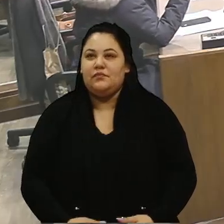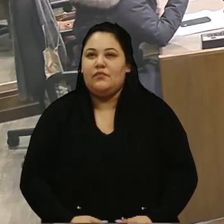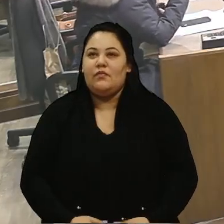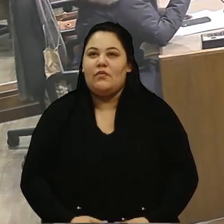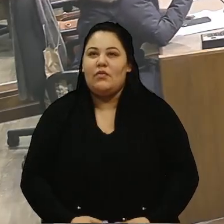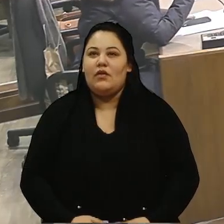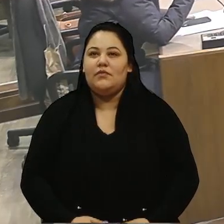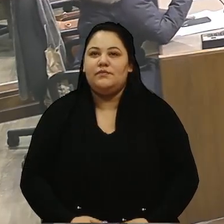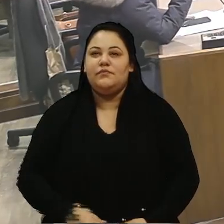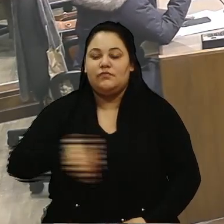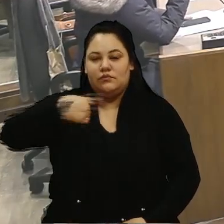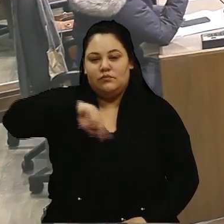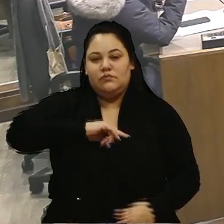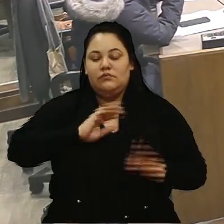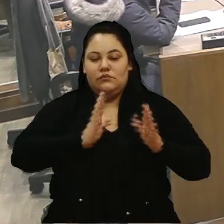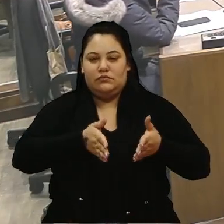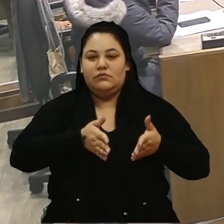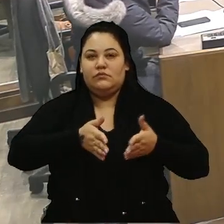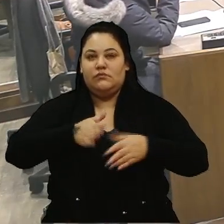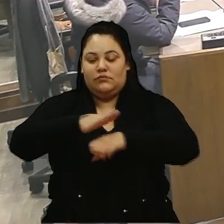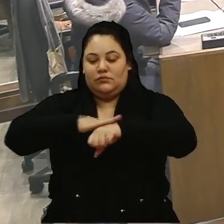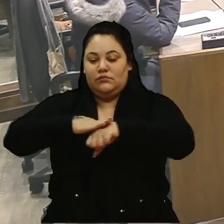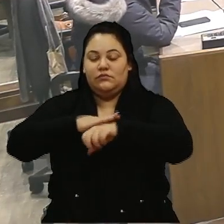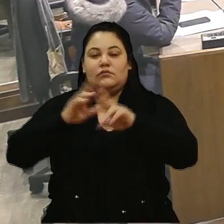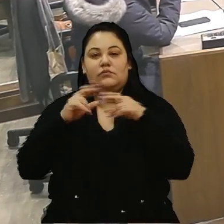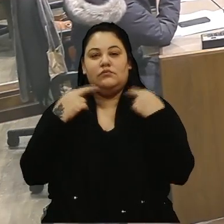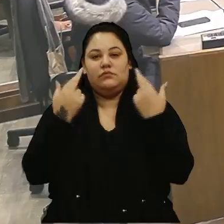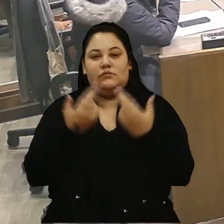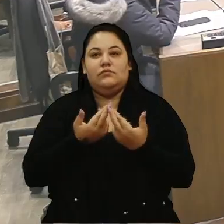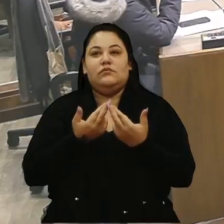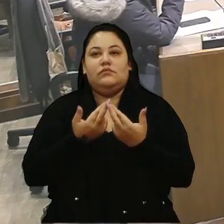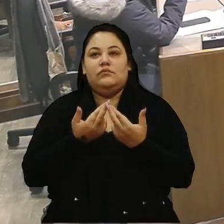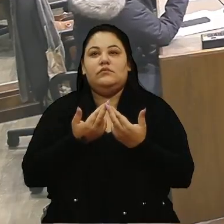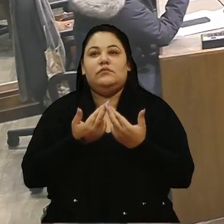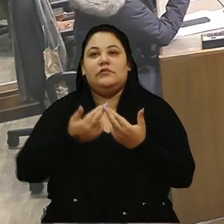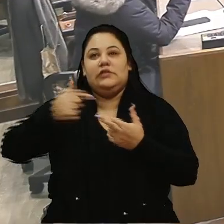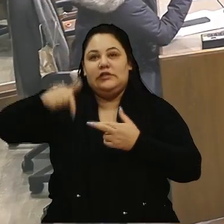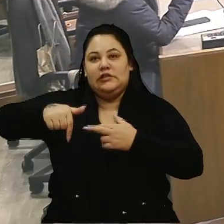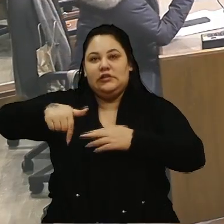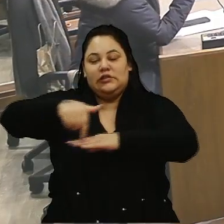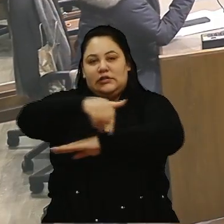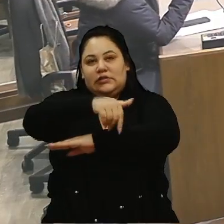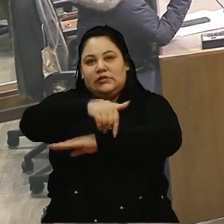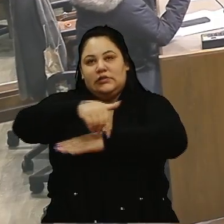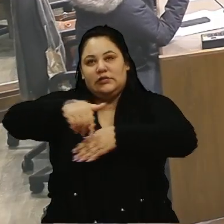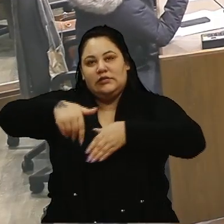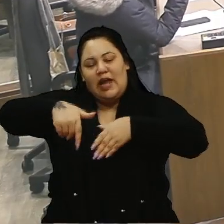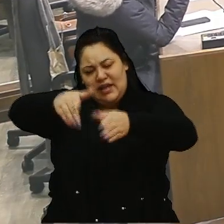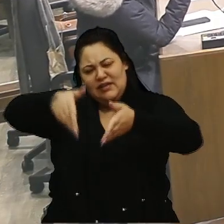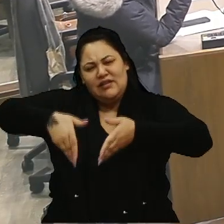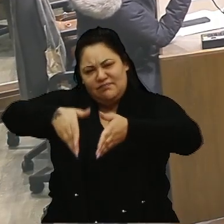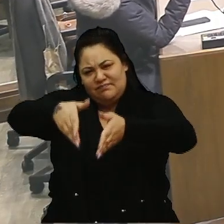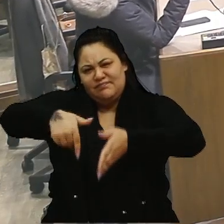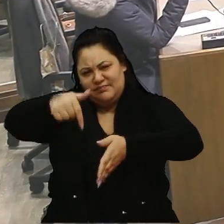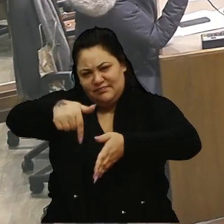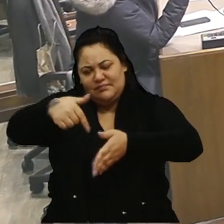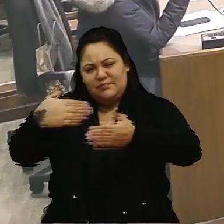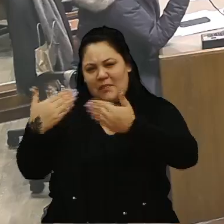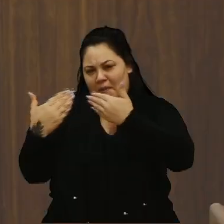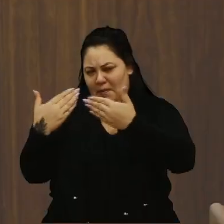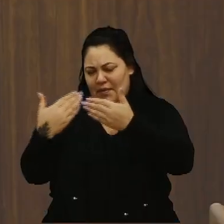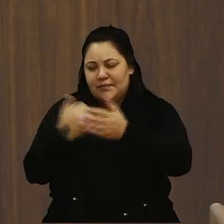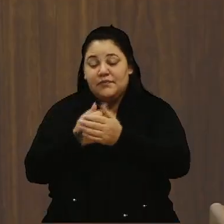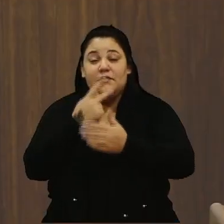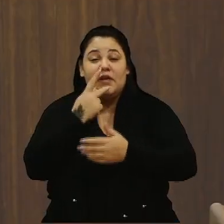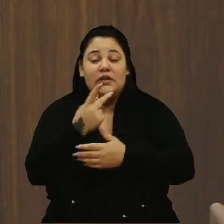Nós havíamos conversado já numa reunião e depois aqui pelos corredores, né, vereador Libardi, da importância